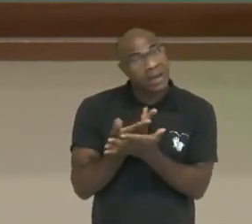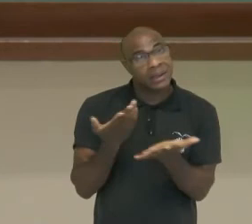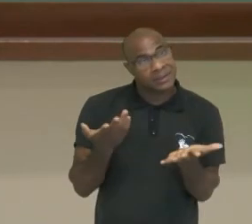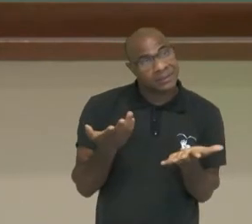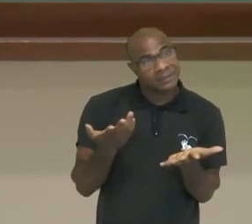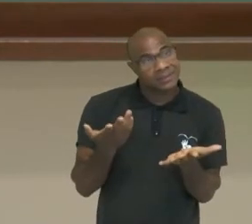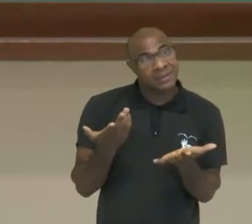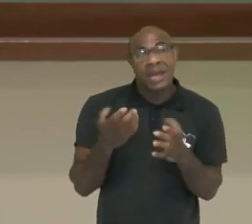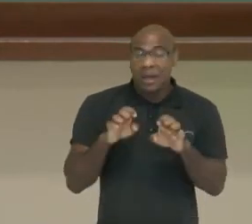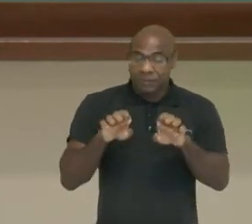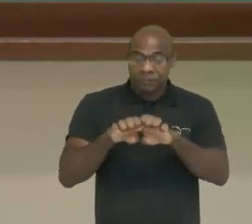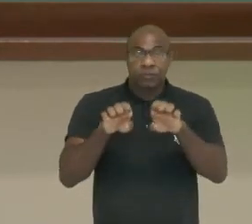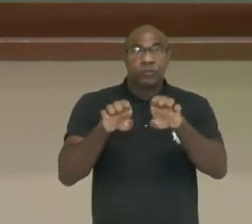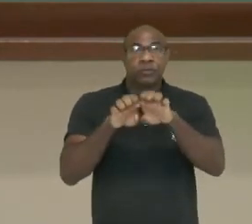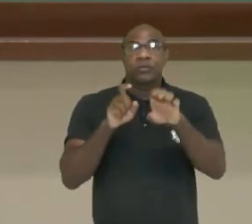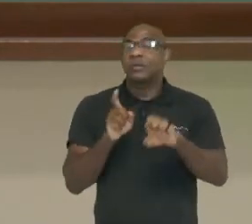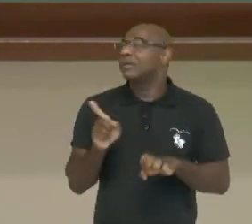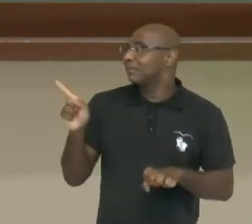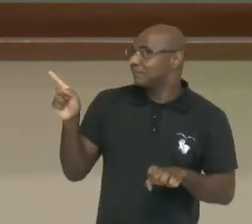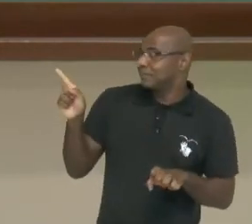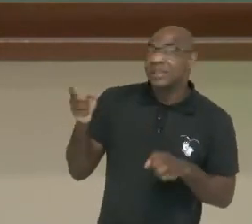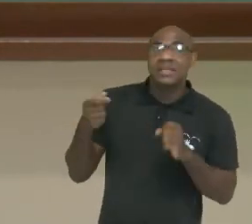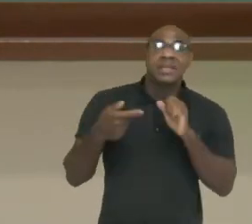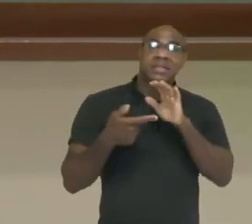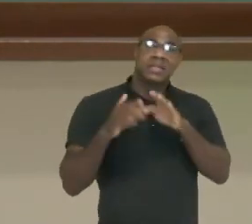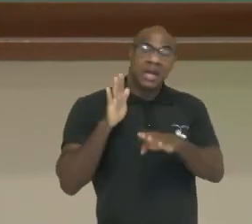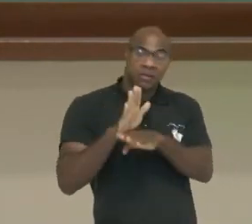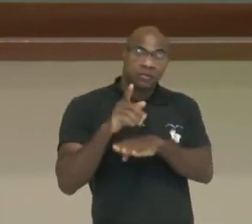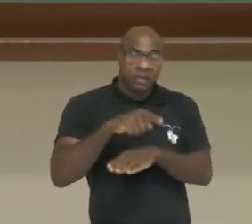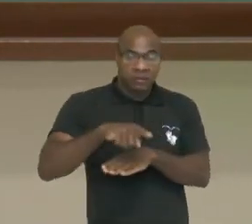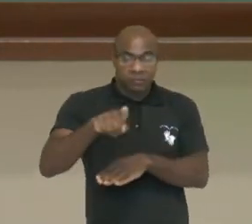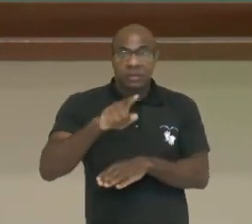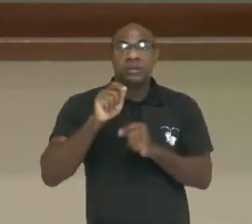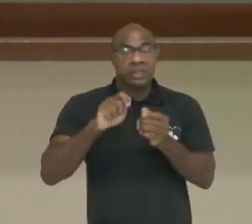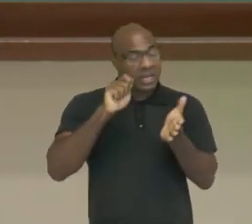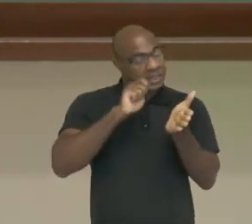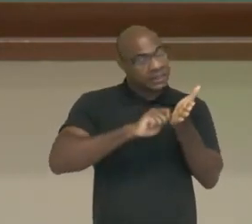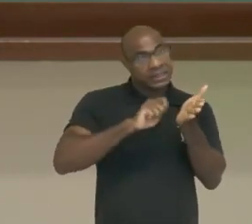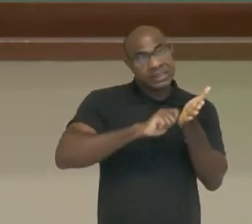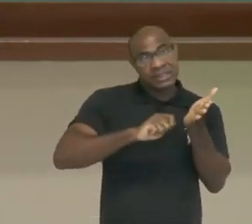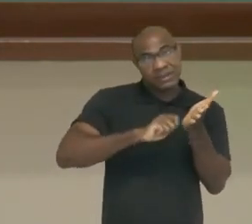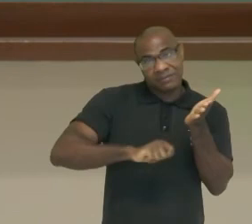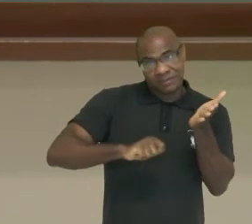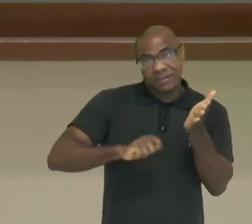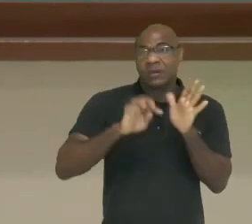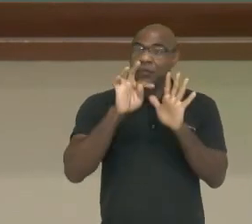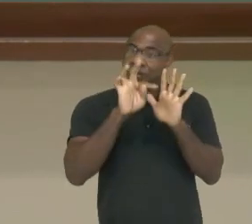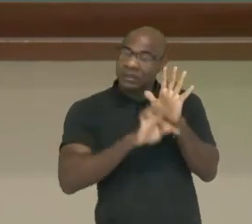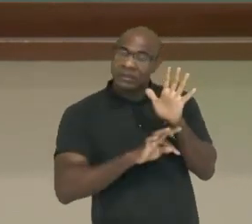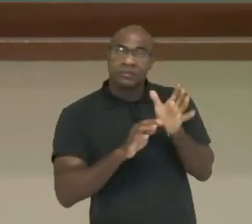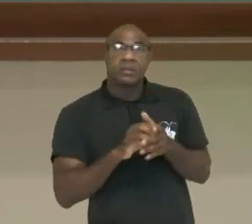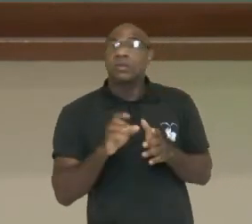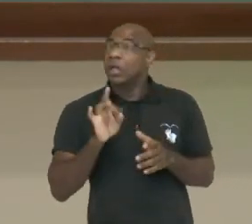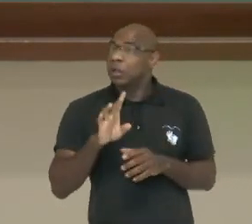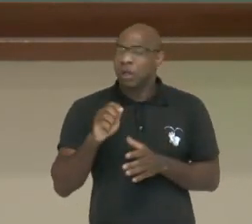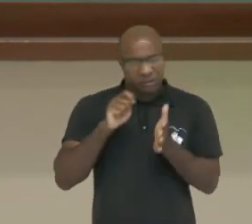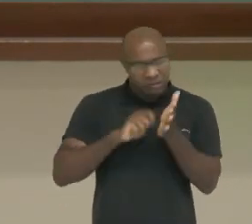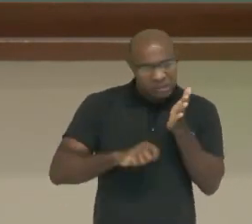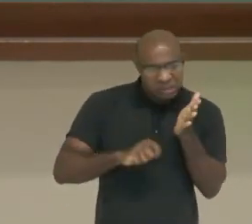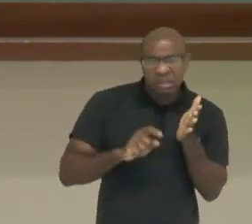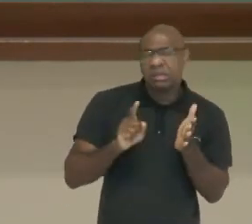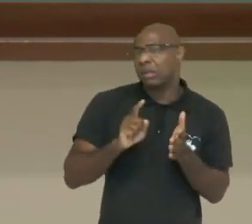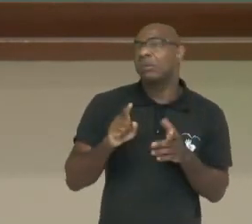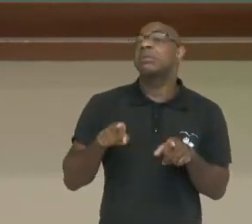texto. Então, esses elementos que precisa tomar cuidado sempre que você vai escrever. E não é só na escrita, é na fala também.